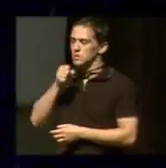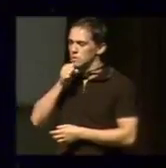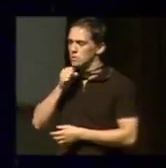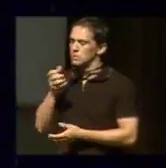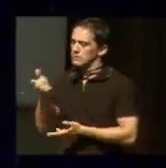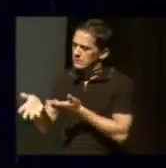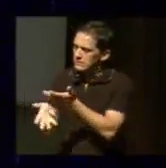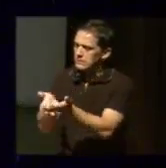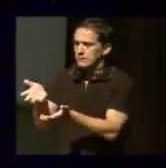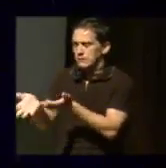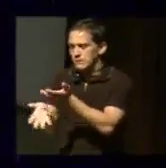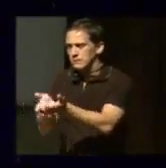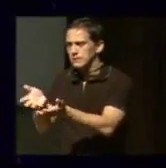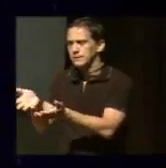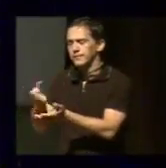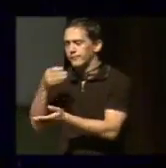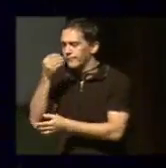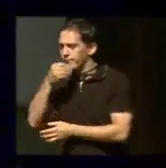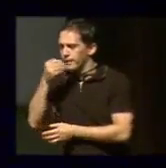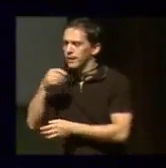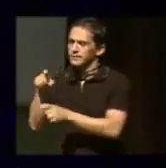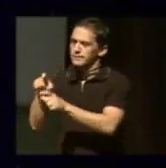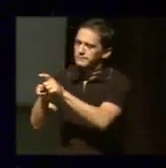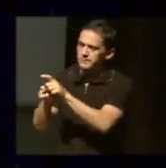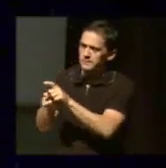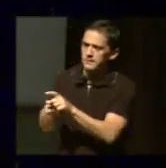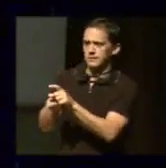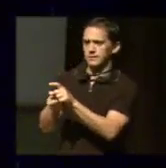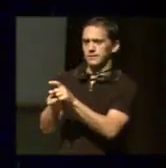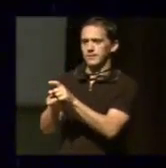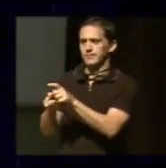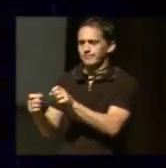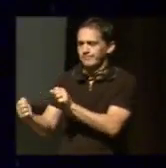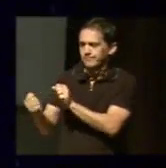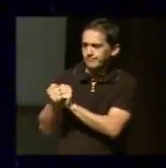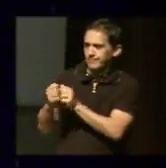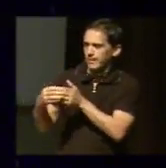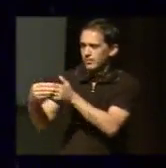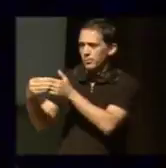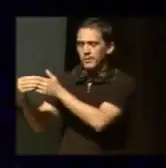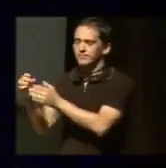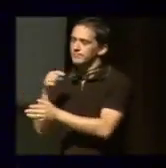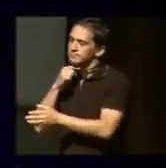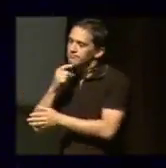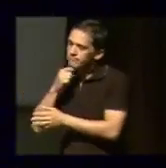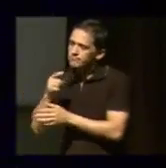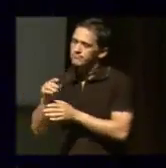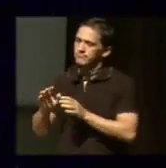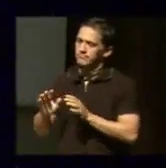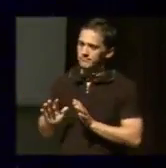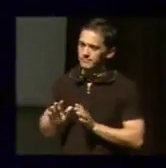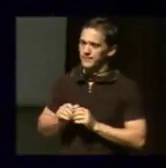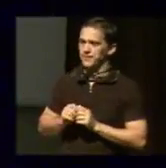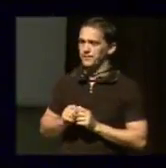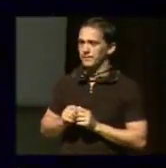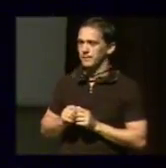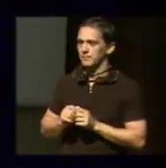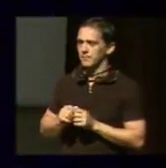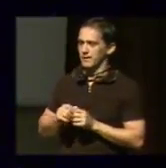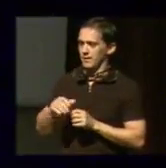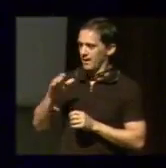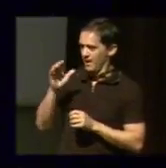mais fraco, vai estar mais dependente, que talvez não nos acompanhe, né? Com todo esse